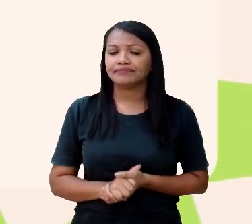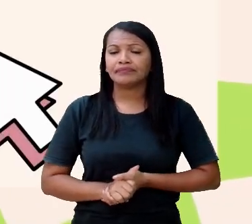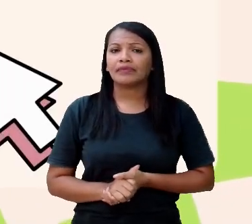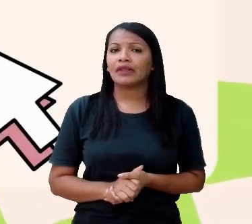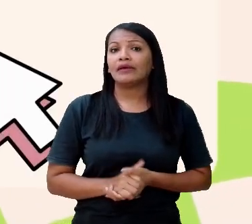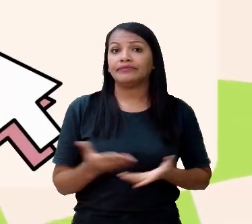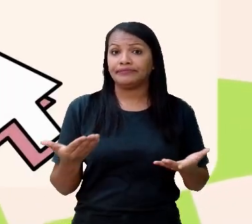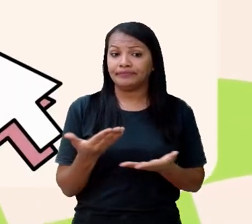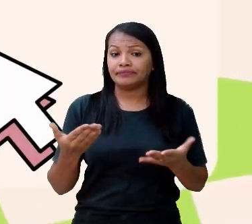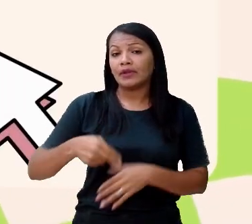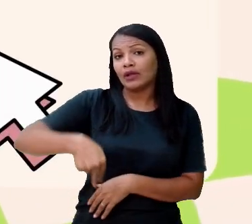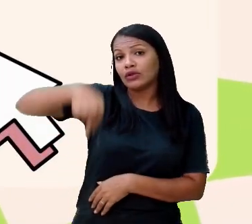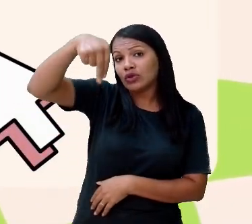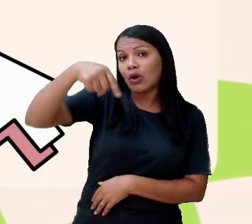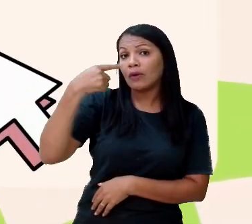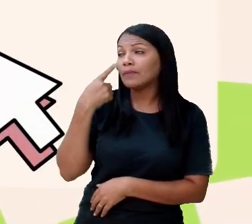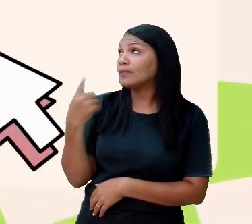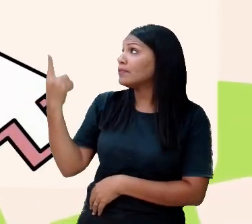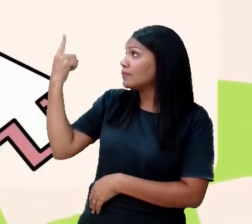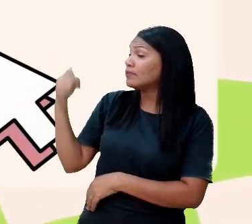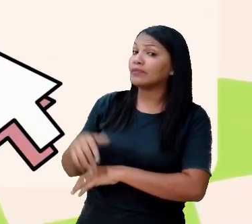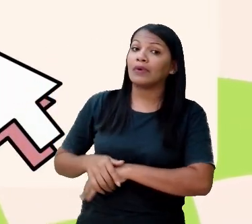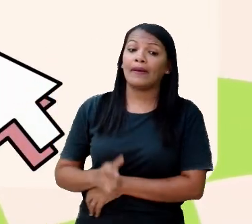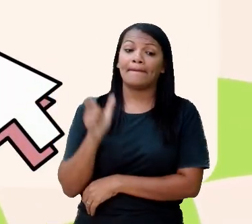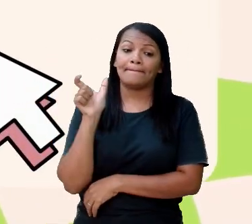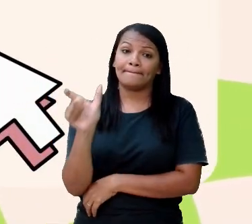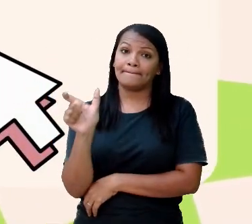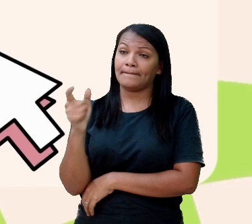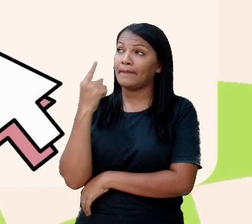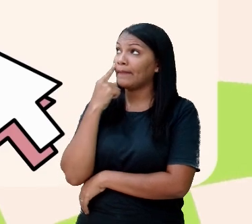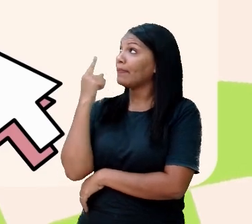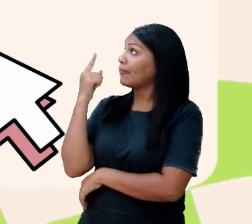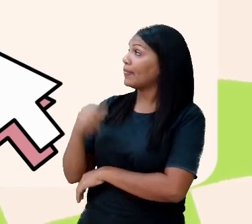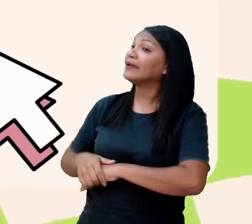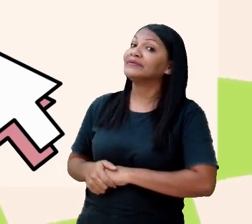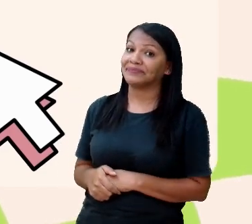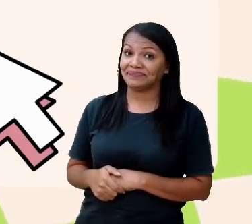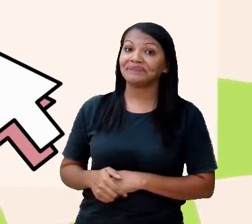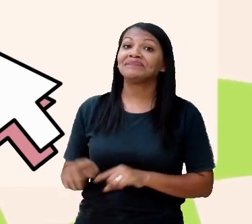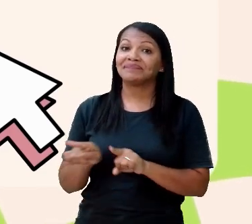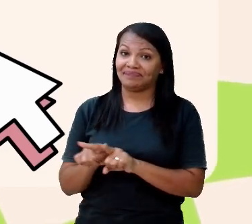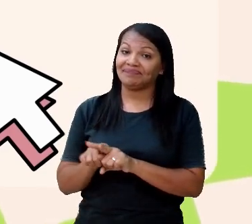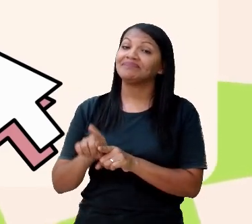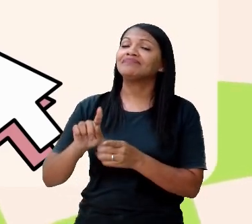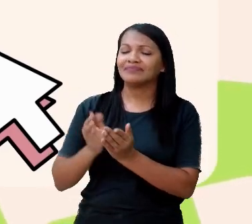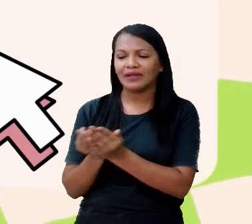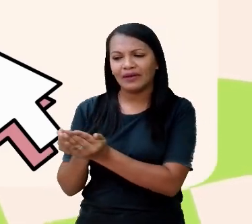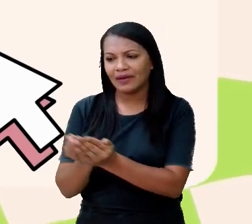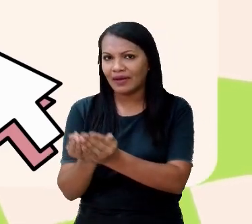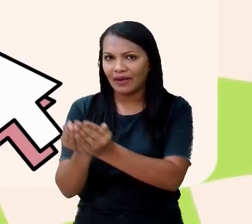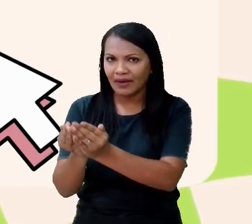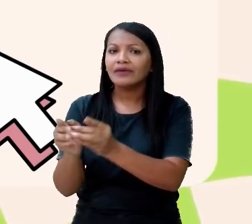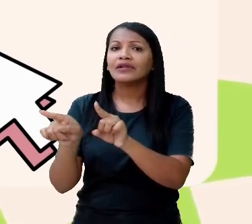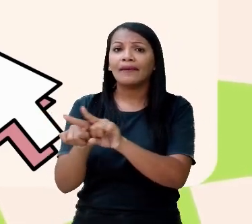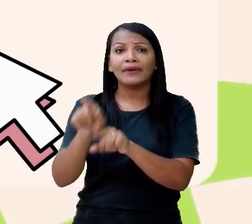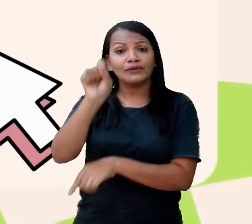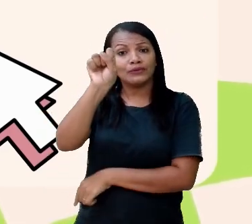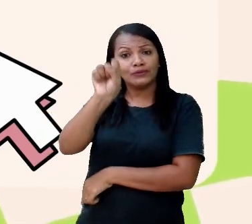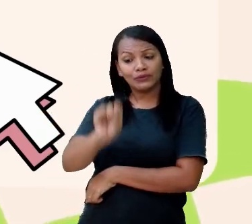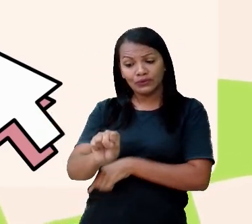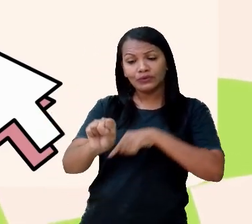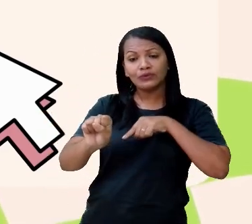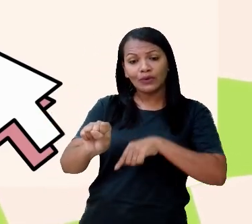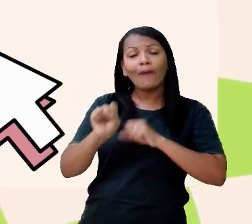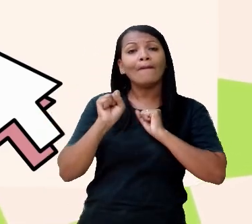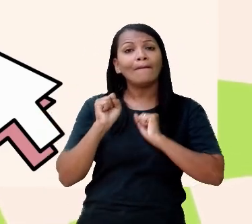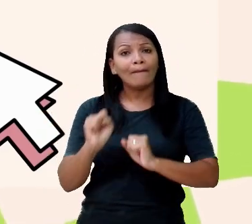do nosso país, podemos escutar a palavra jangada para se referir a uma embarcação, enquanto no sul do nosso país,